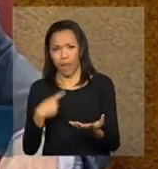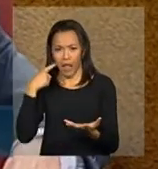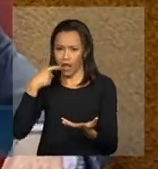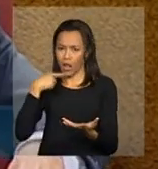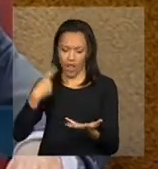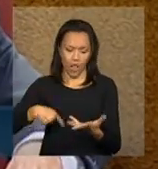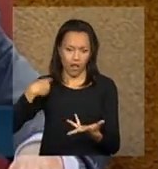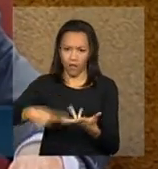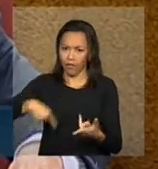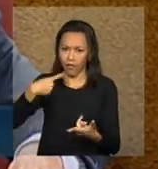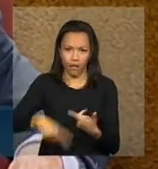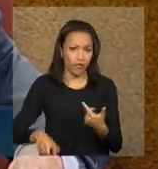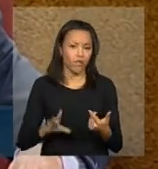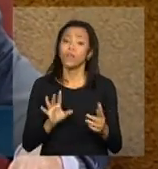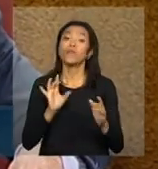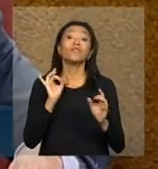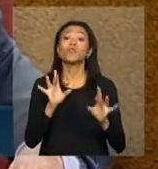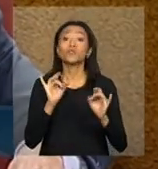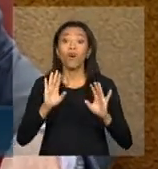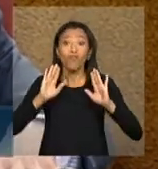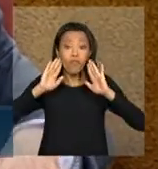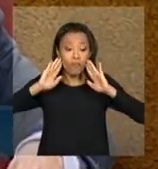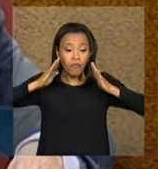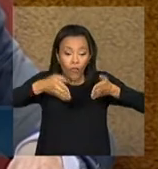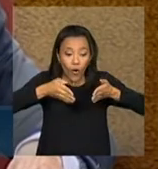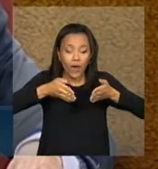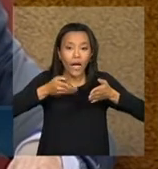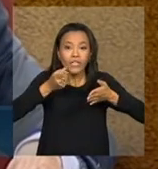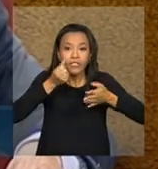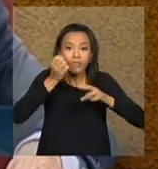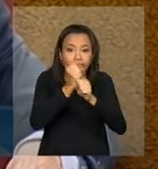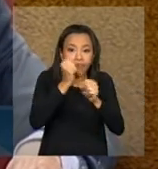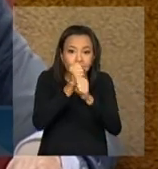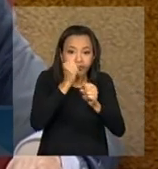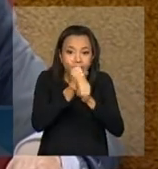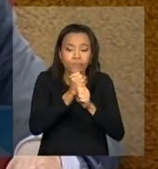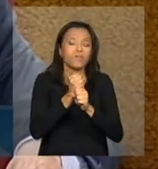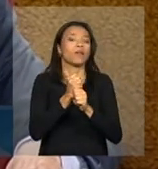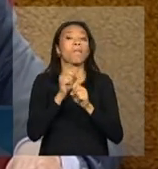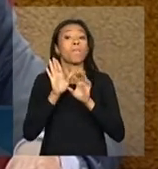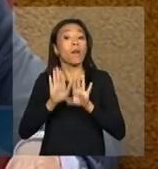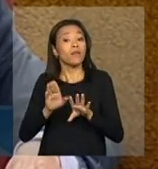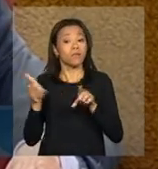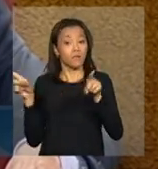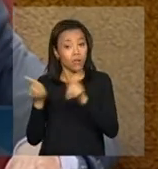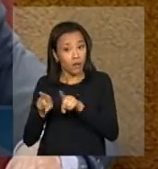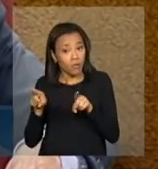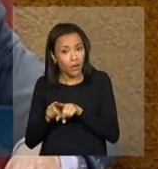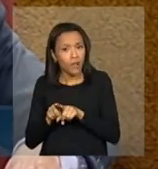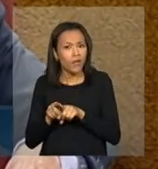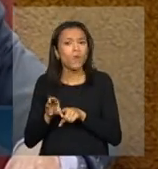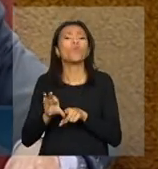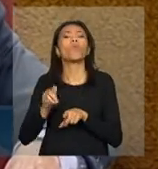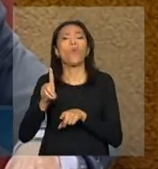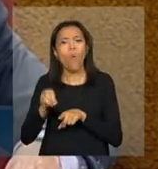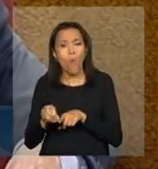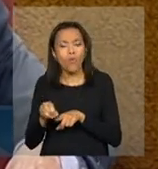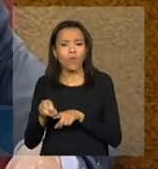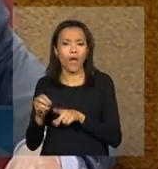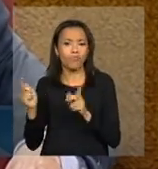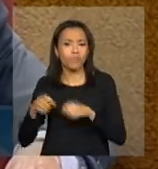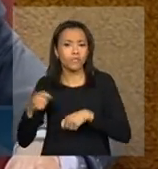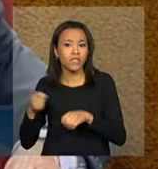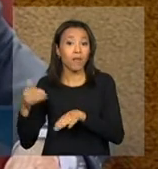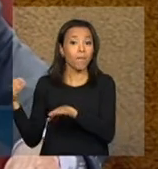se limitem apenas à peça orçamentária, mas que digam respeito também ao modo como a participação social